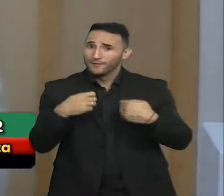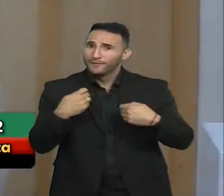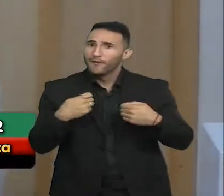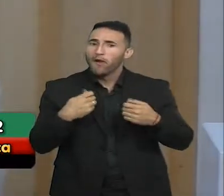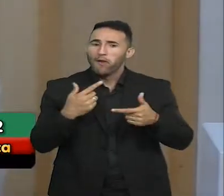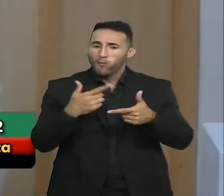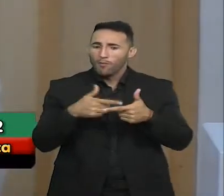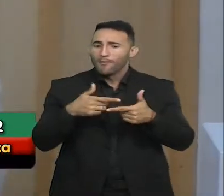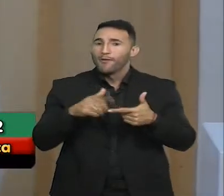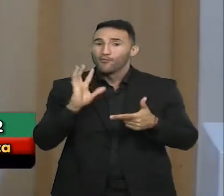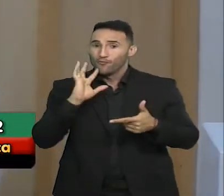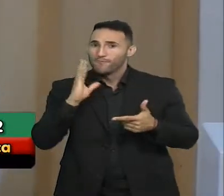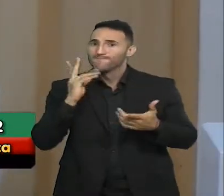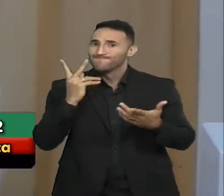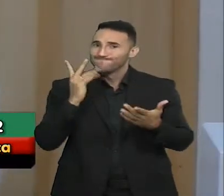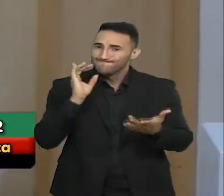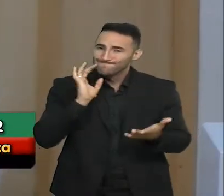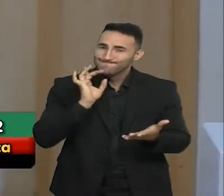pode continuar acontecendo.